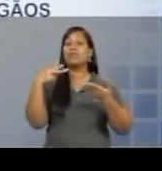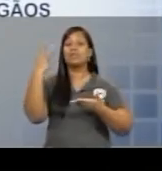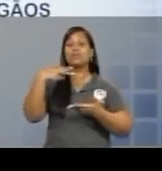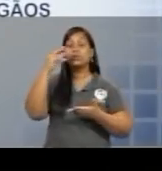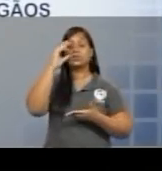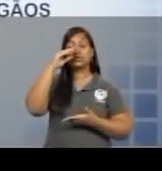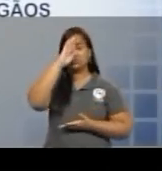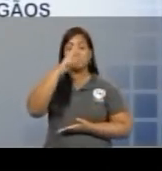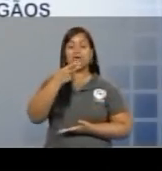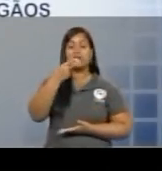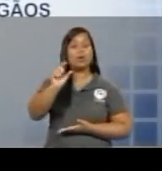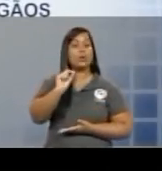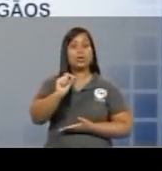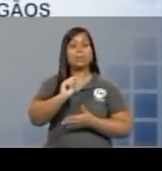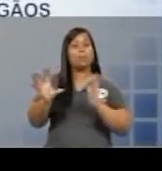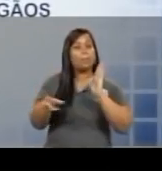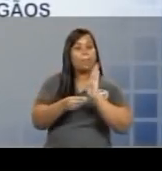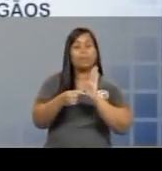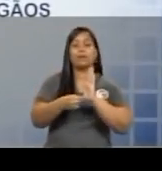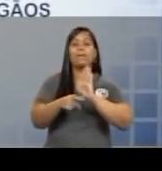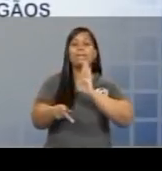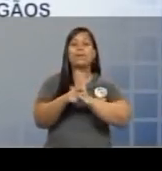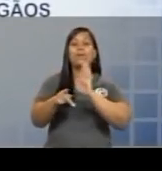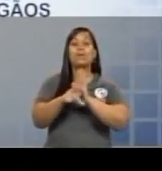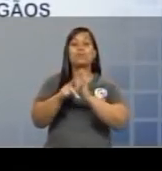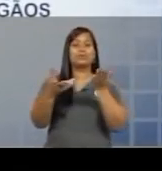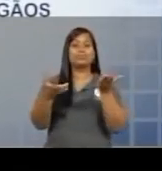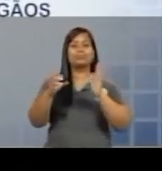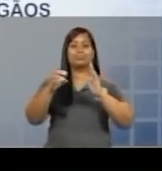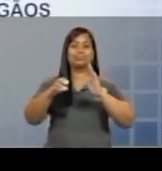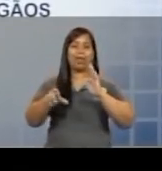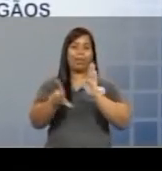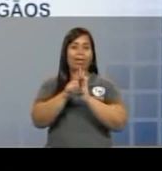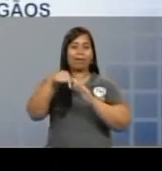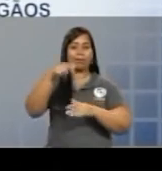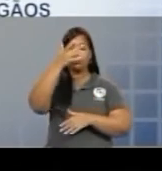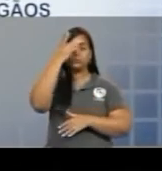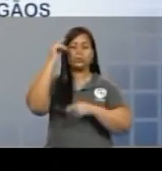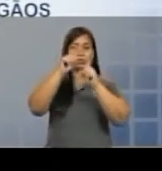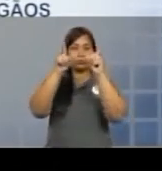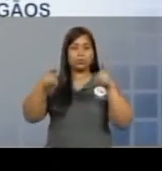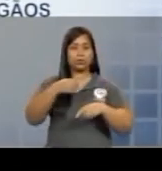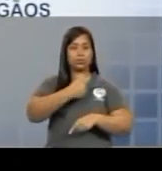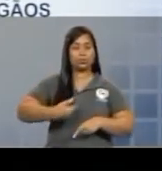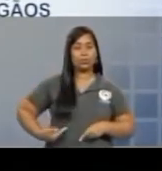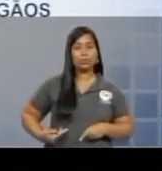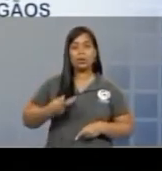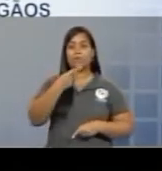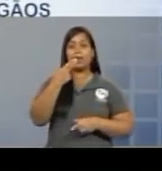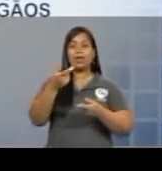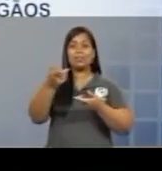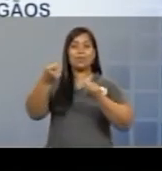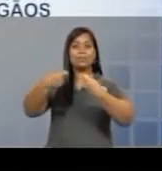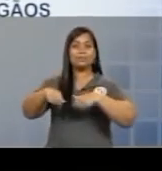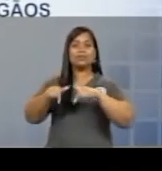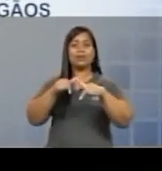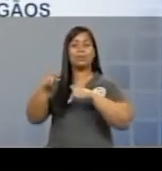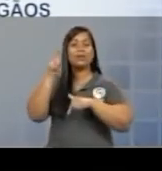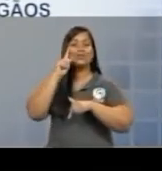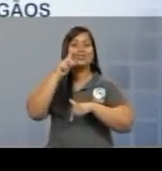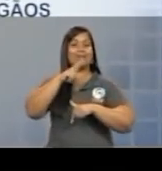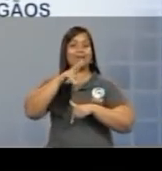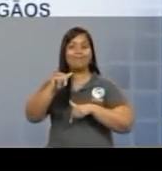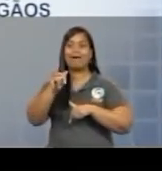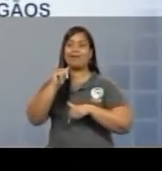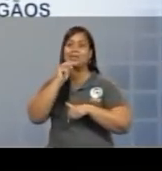Serbeto. A medida inclui item no Estatuto dos Servidores Públicos. A proposta aprovada em segundo turno dispensa o servidor público dos dias de trabalho